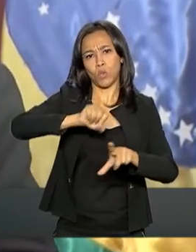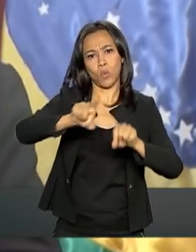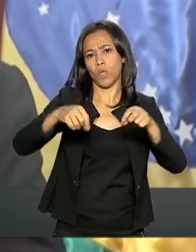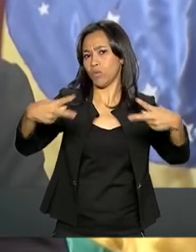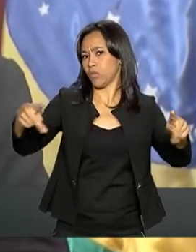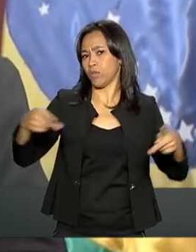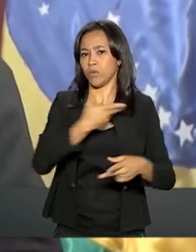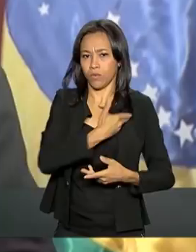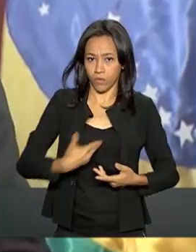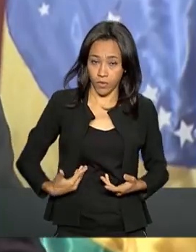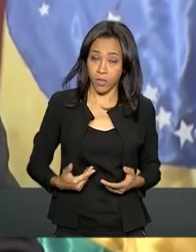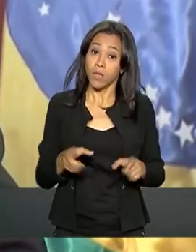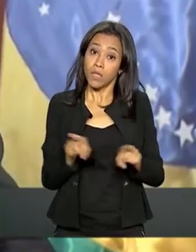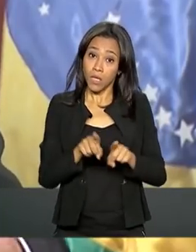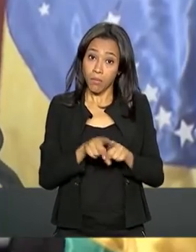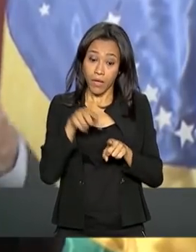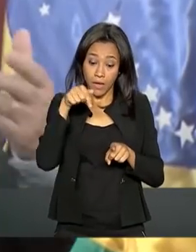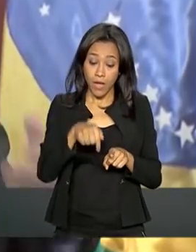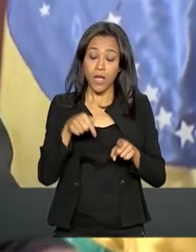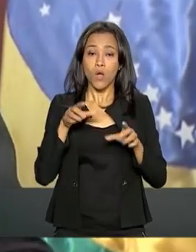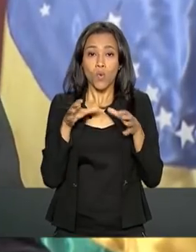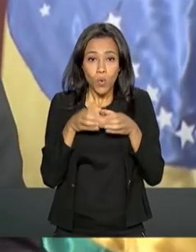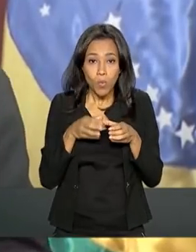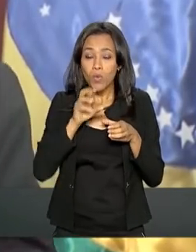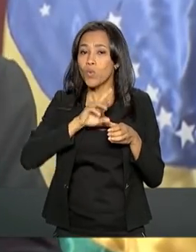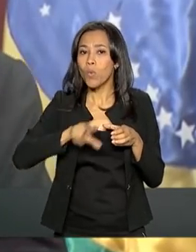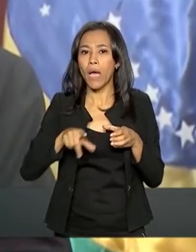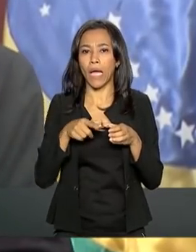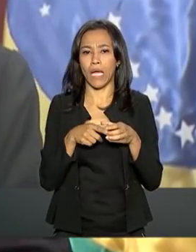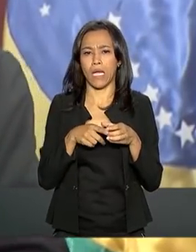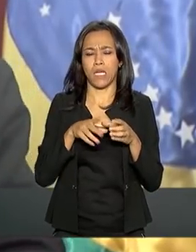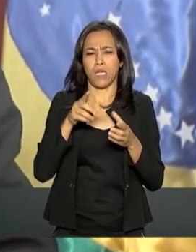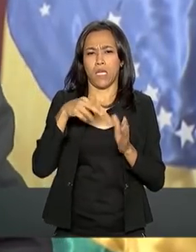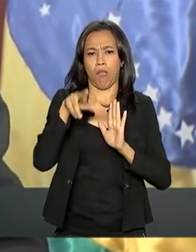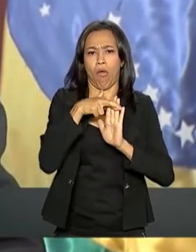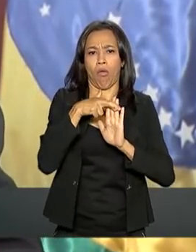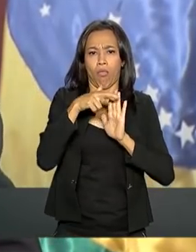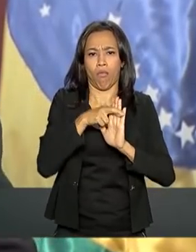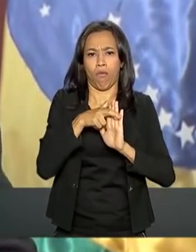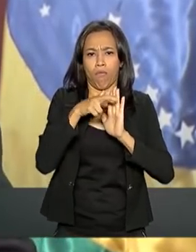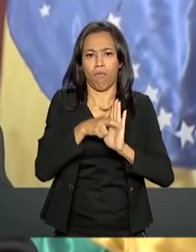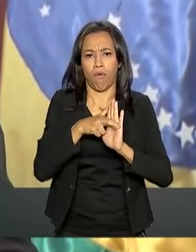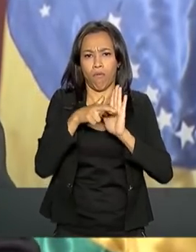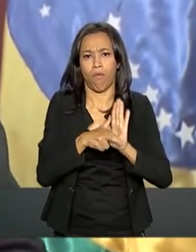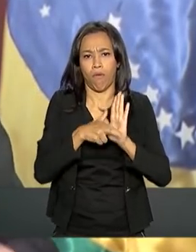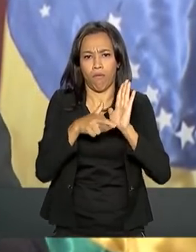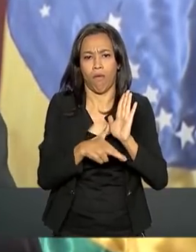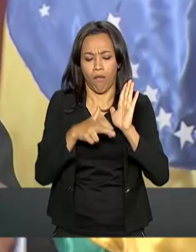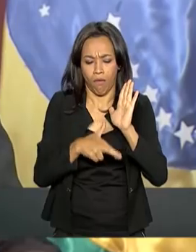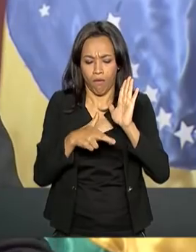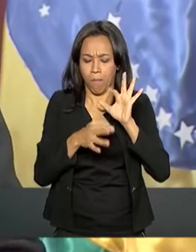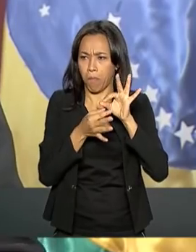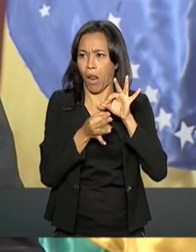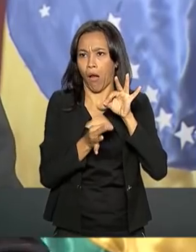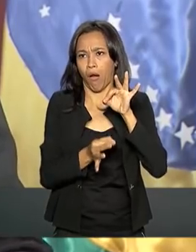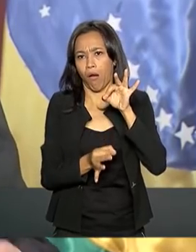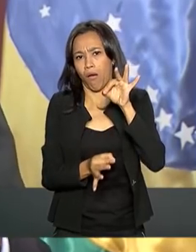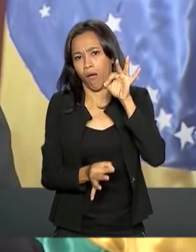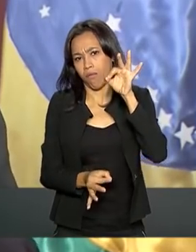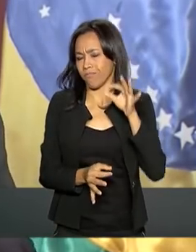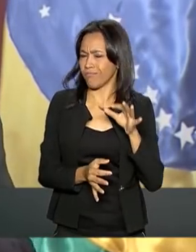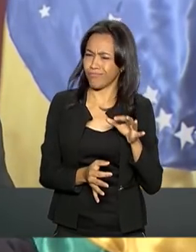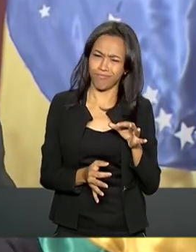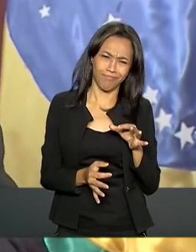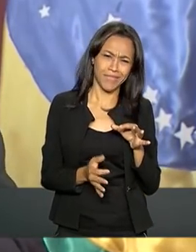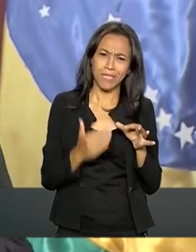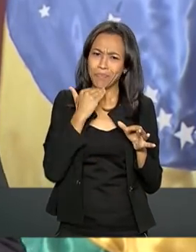PROSUL também não é um fórum burocrático, que era se encher de regulamentos, regulações que